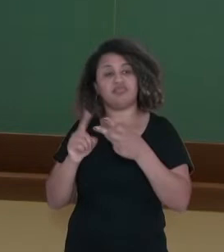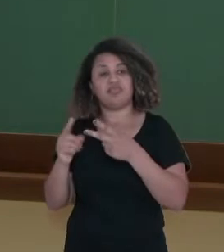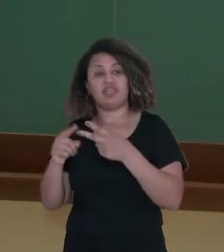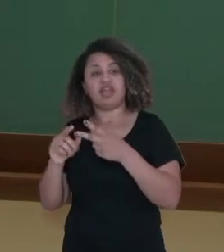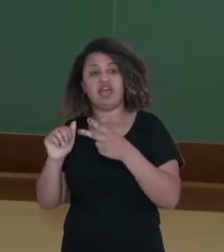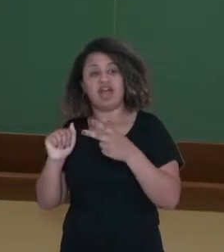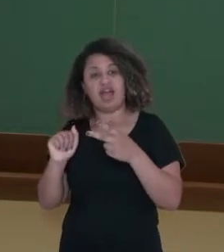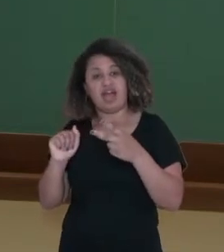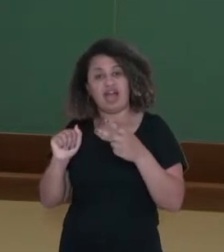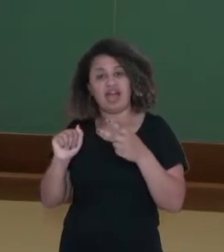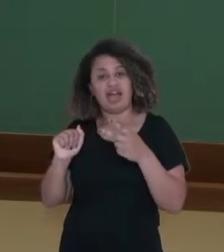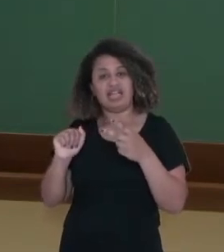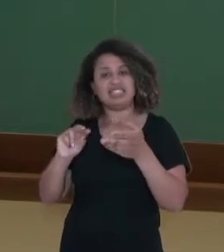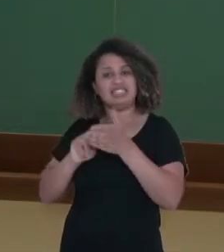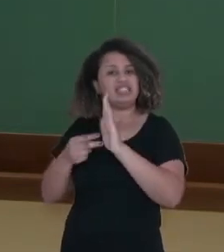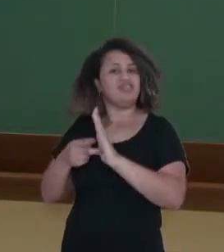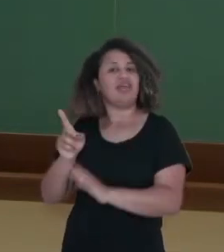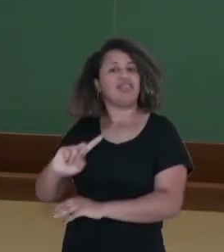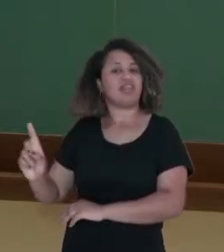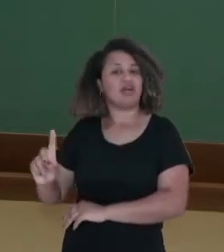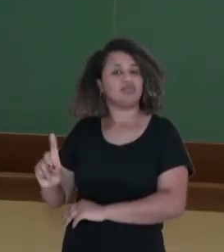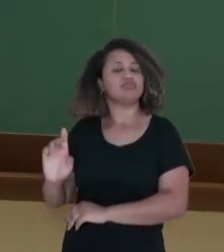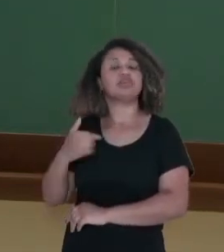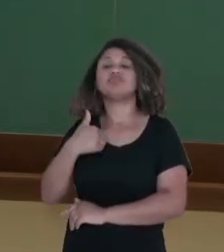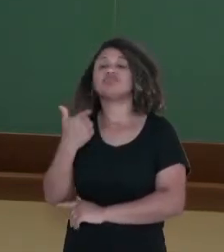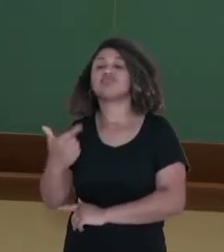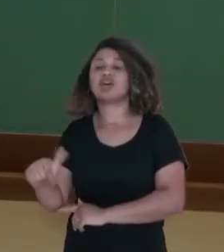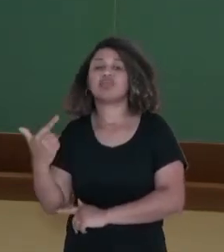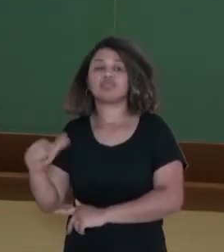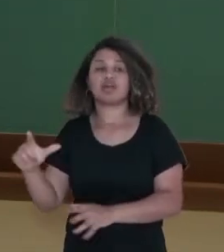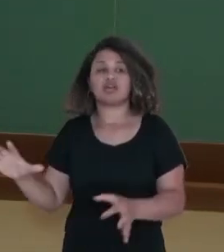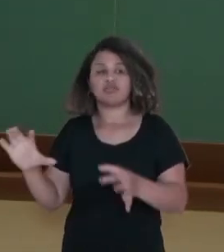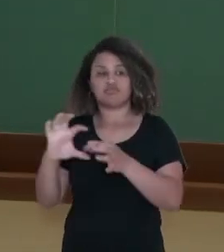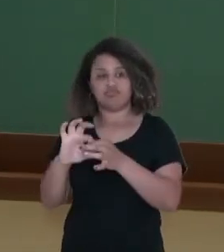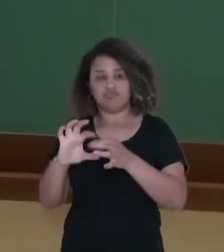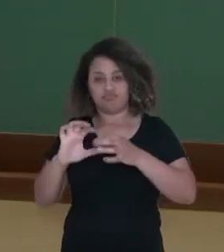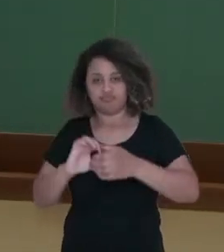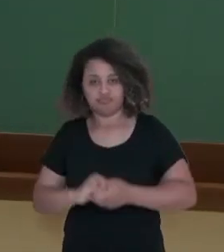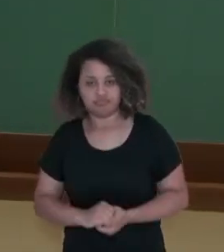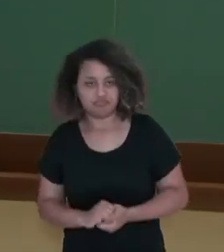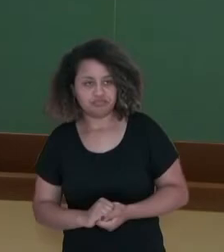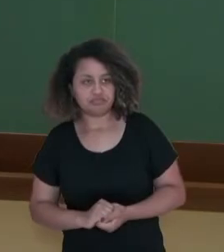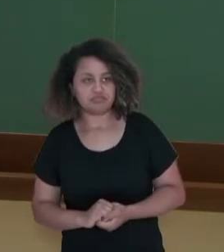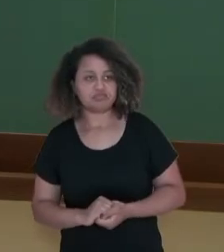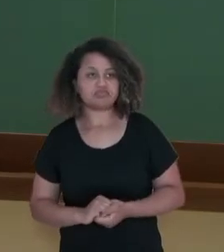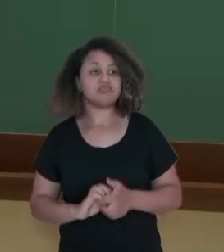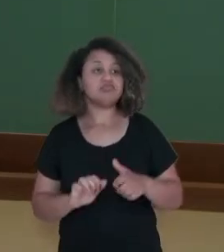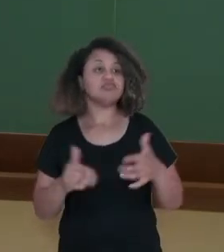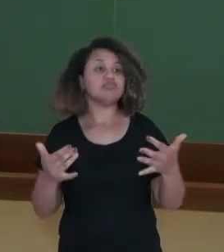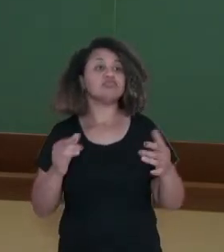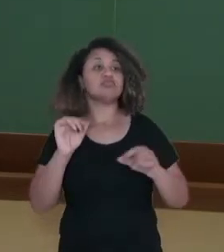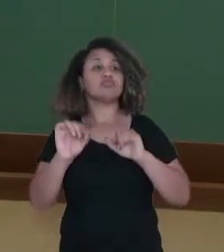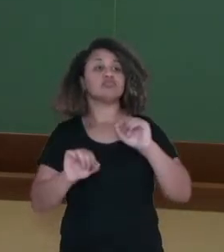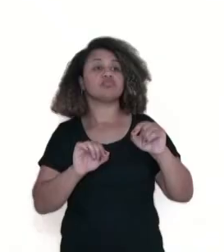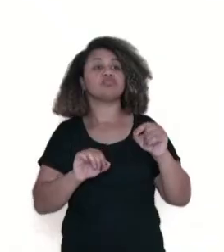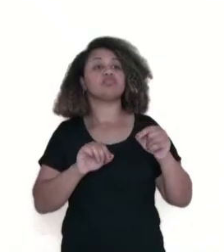ó, a é negação, quer dizer que não tem conjunção. Então, as